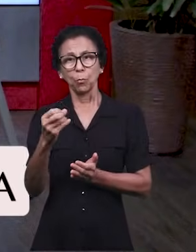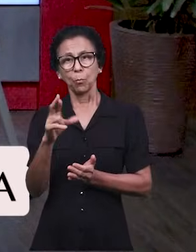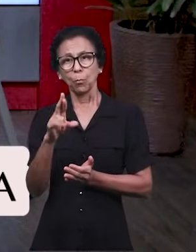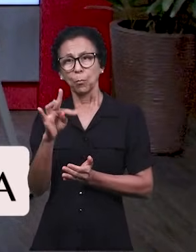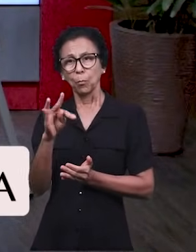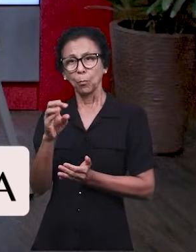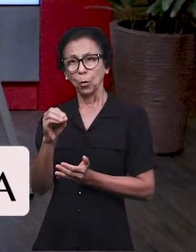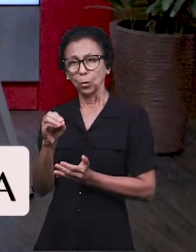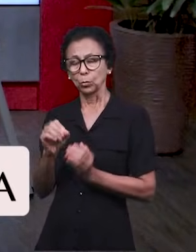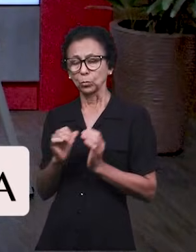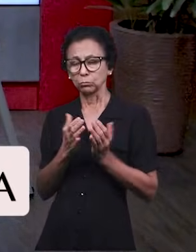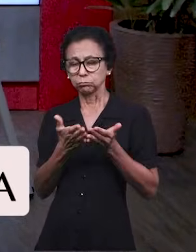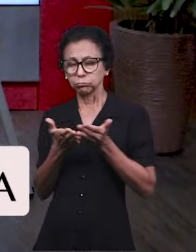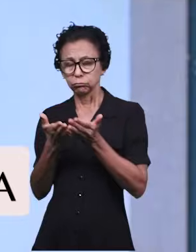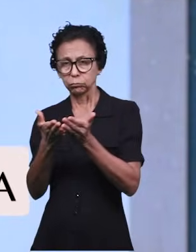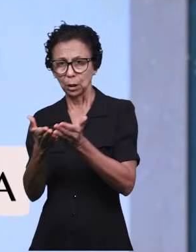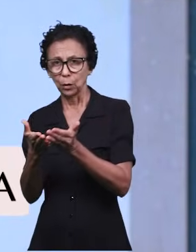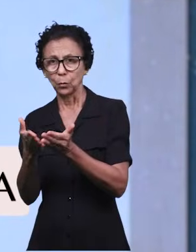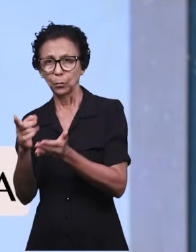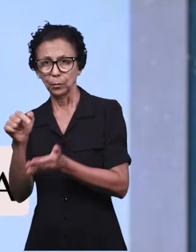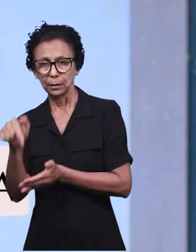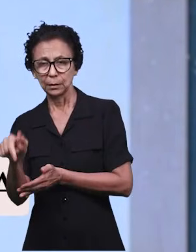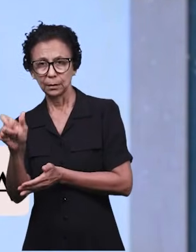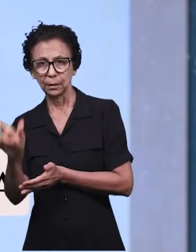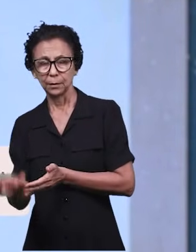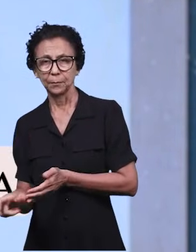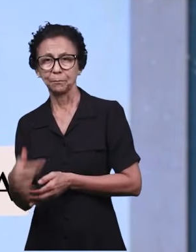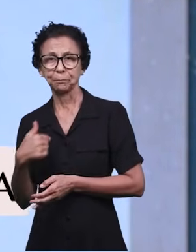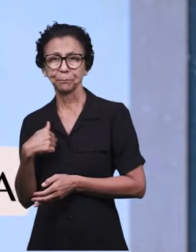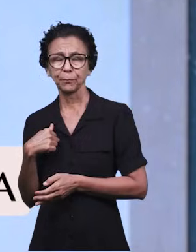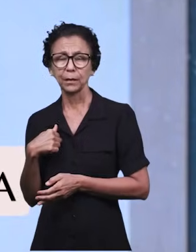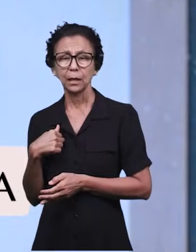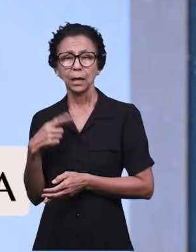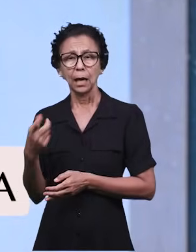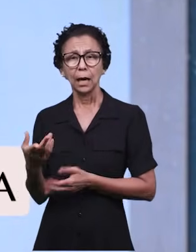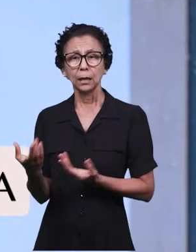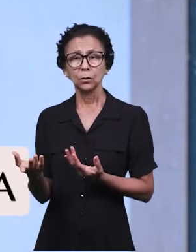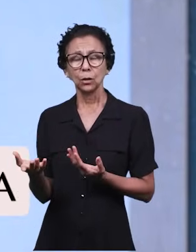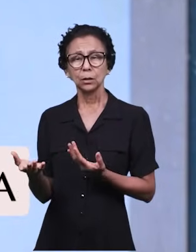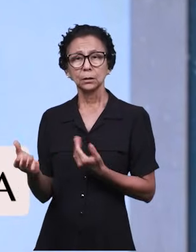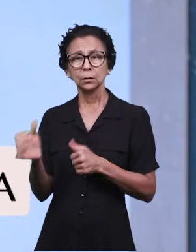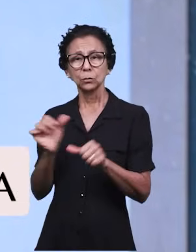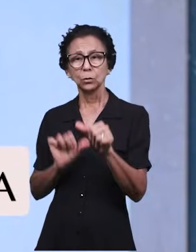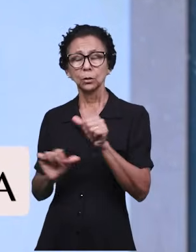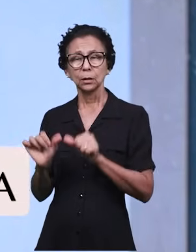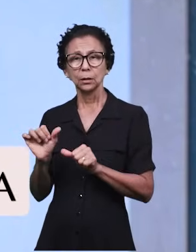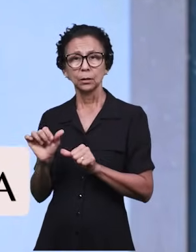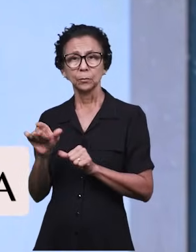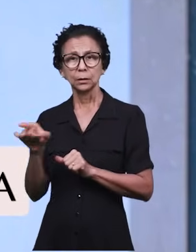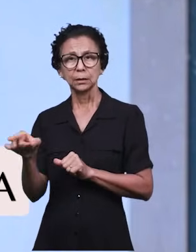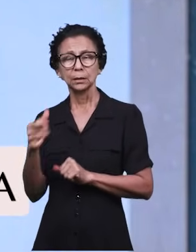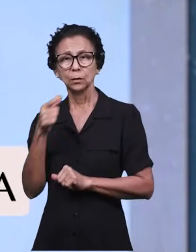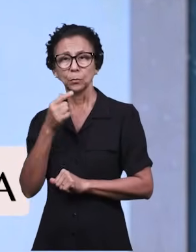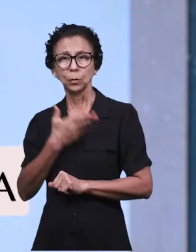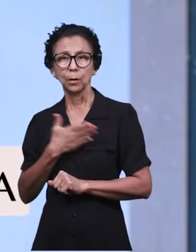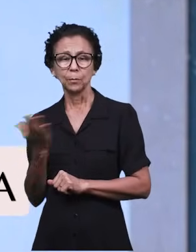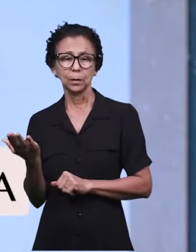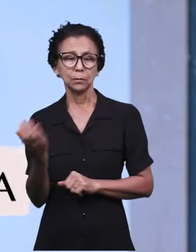na embaixada. E o Senhor começou a trazer vidas para as tais reuniões na minha